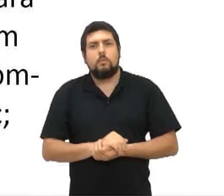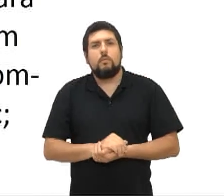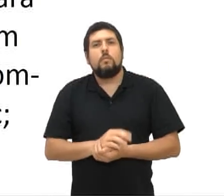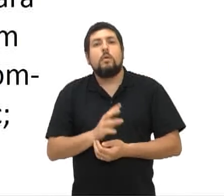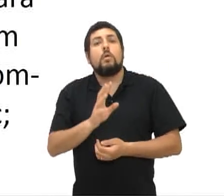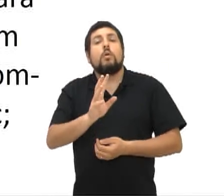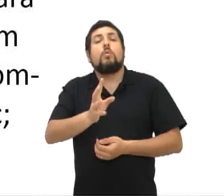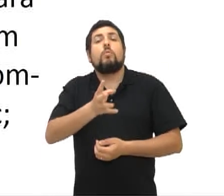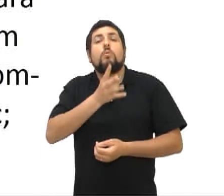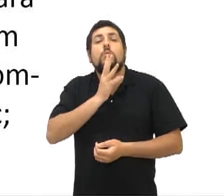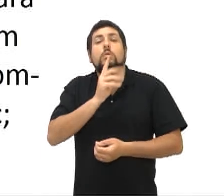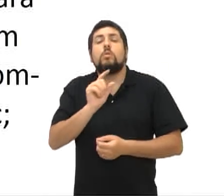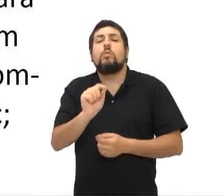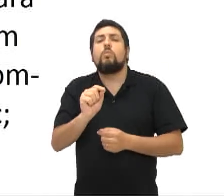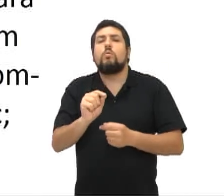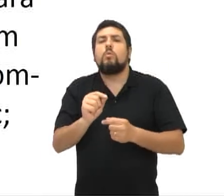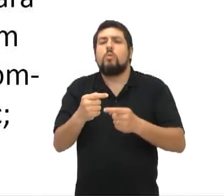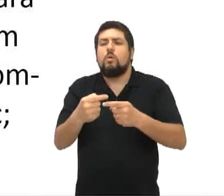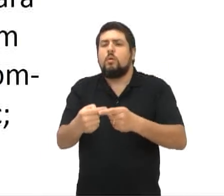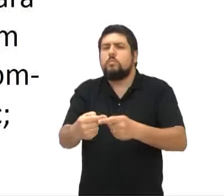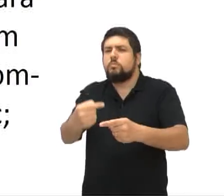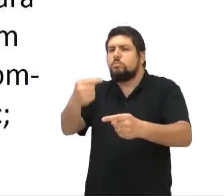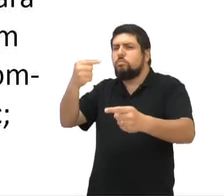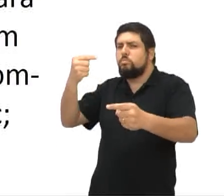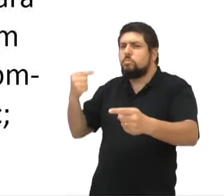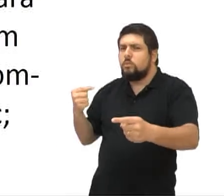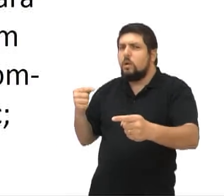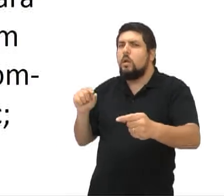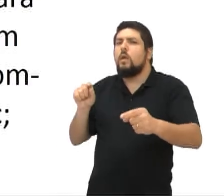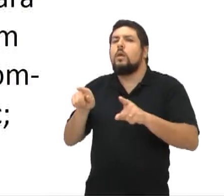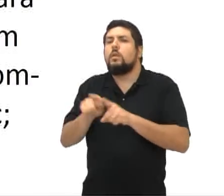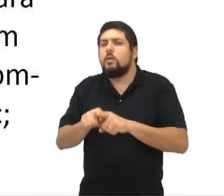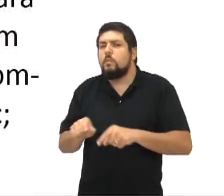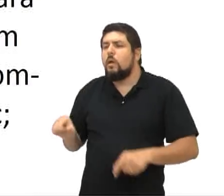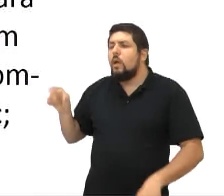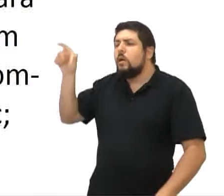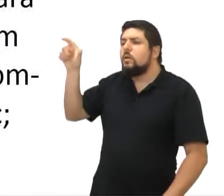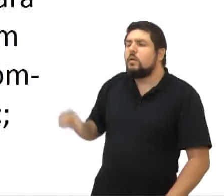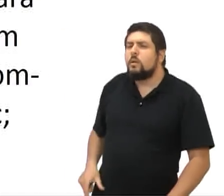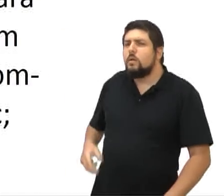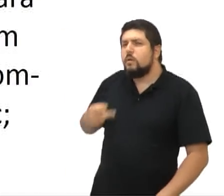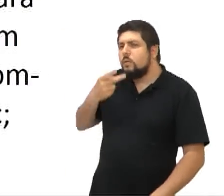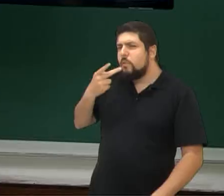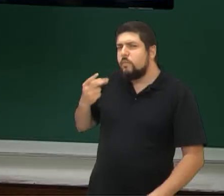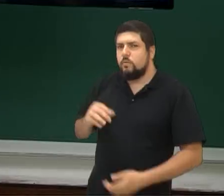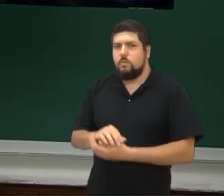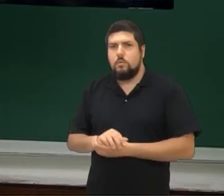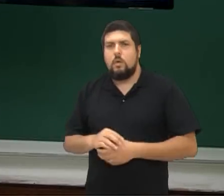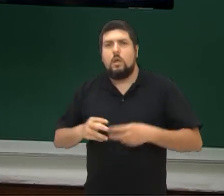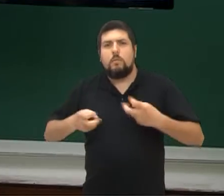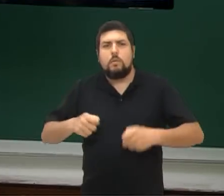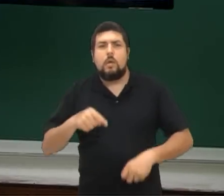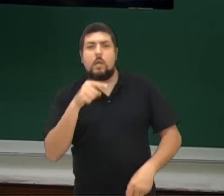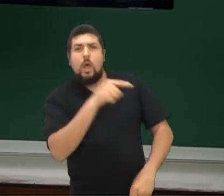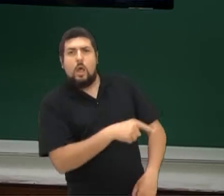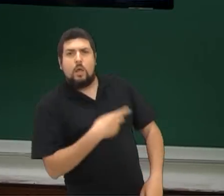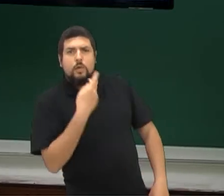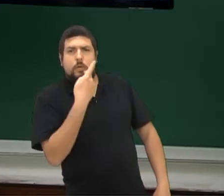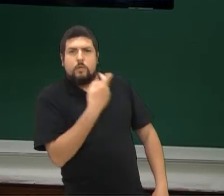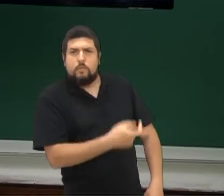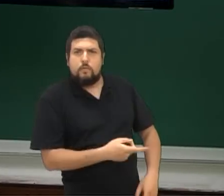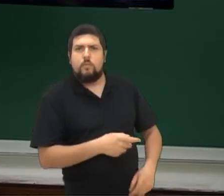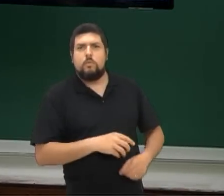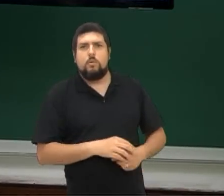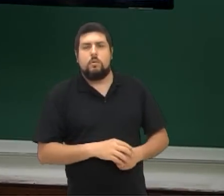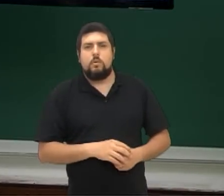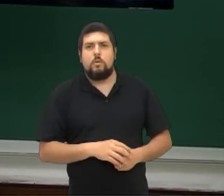conhecimento do que já foi dito antes sobre o assunto e por quem. Repare que ela colocava ali, o latifundiário falou isso, né? Tem até